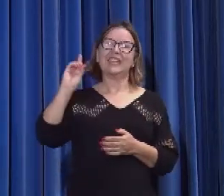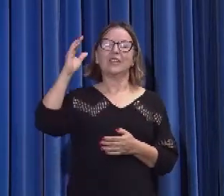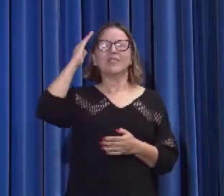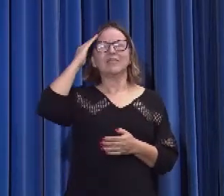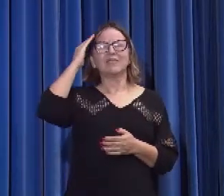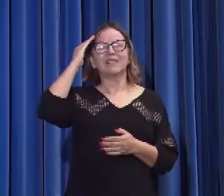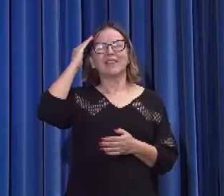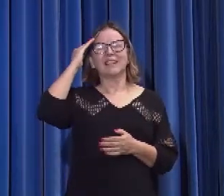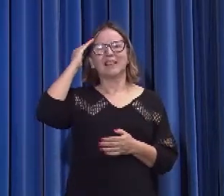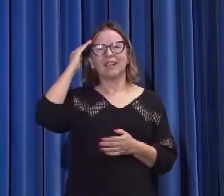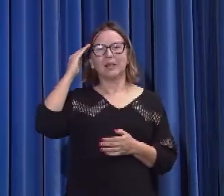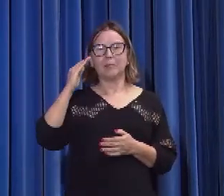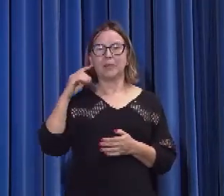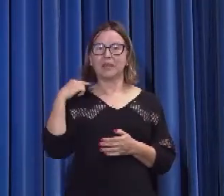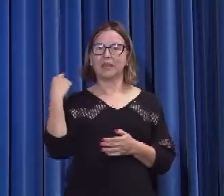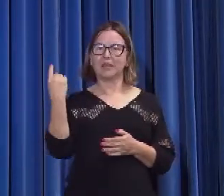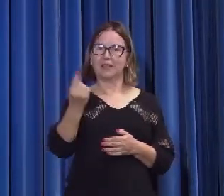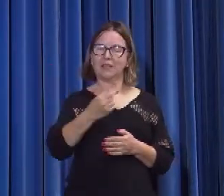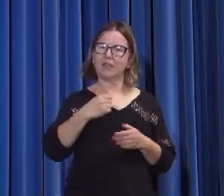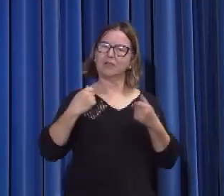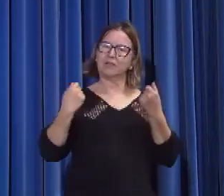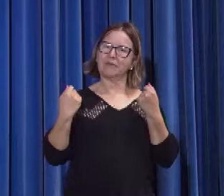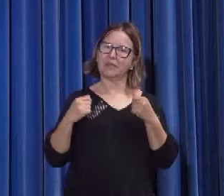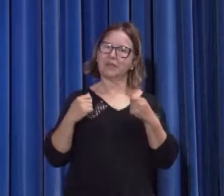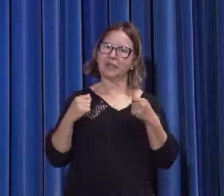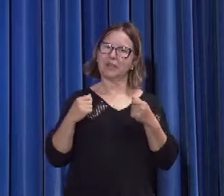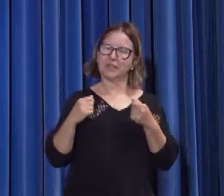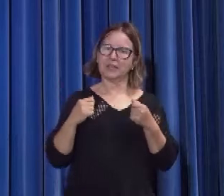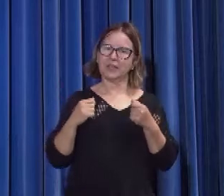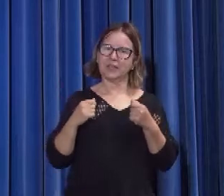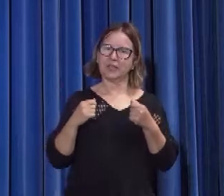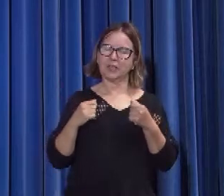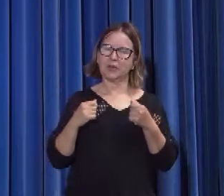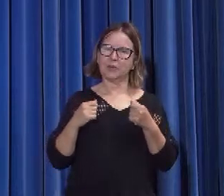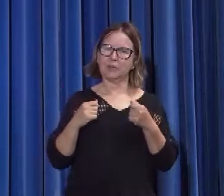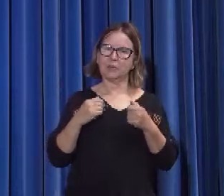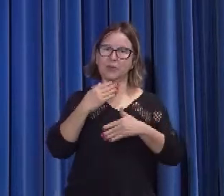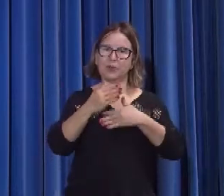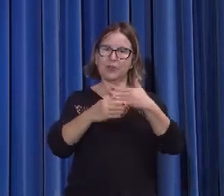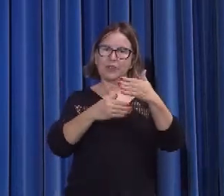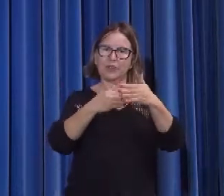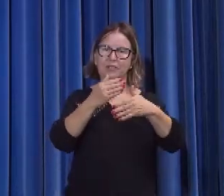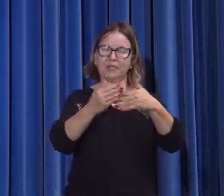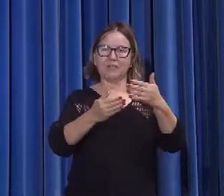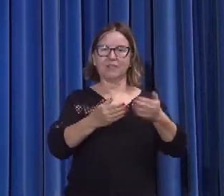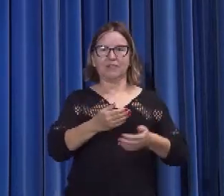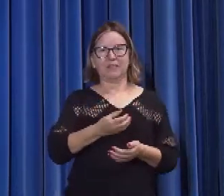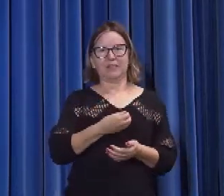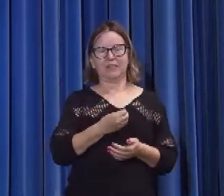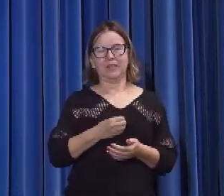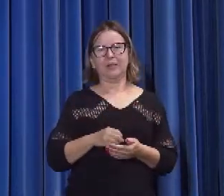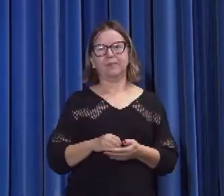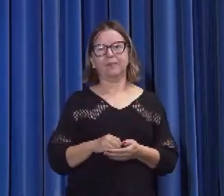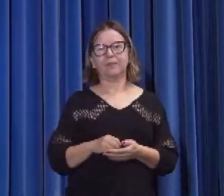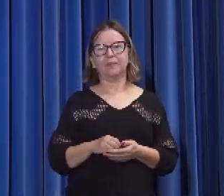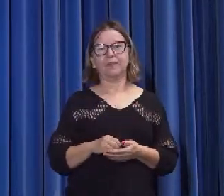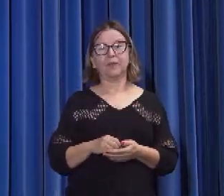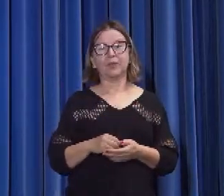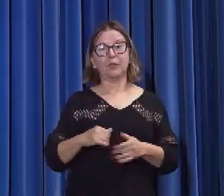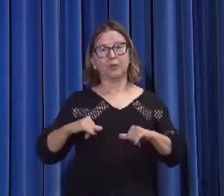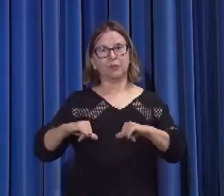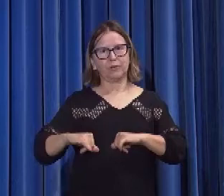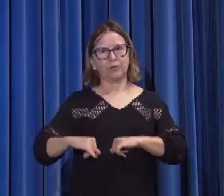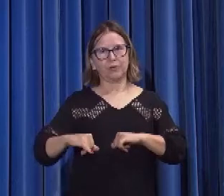Deus sabe, que nós precisamos amadurecer. E que os sofrimentos é que vão